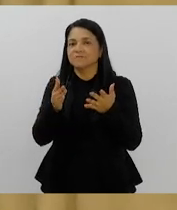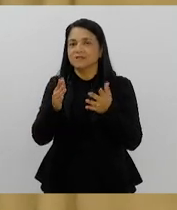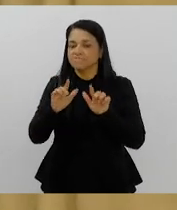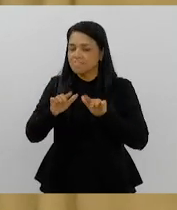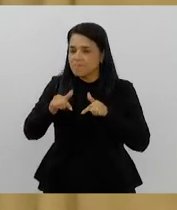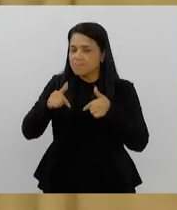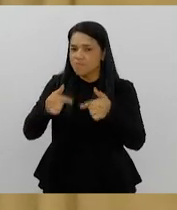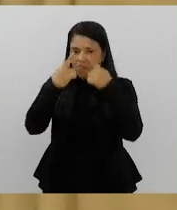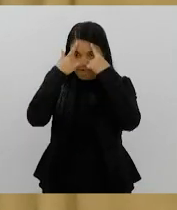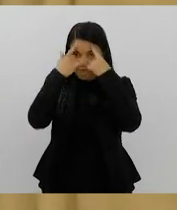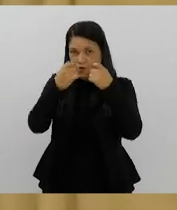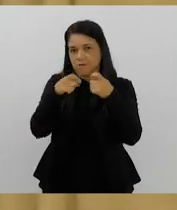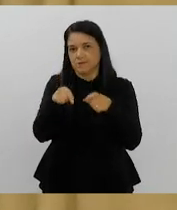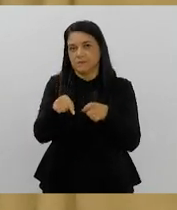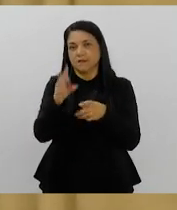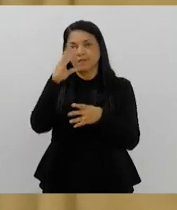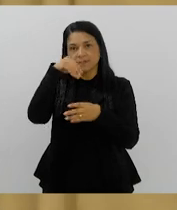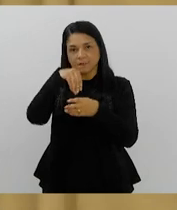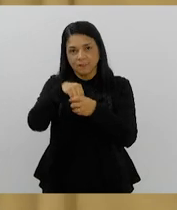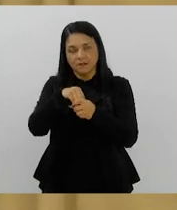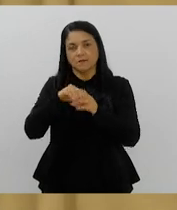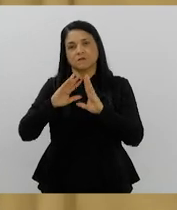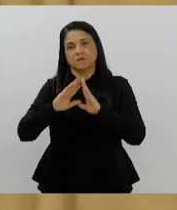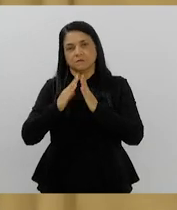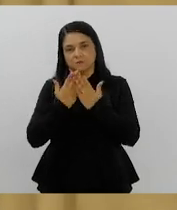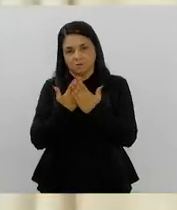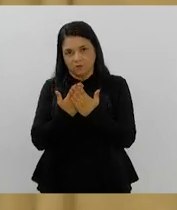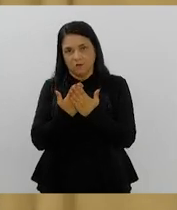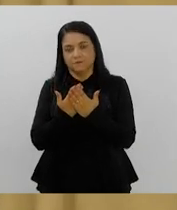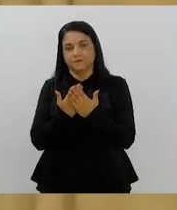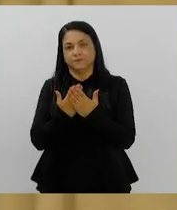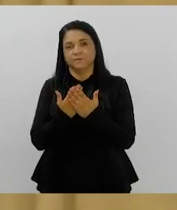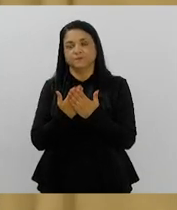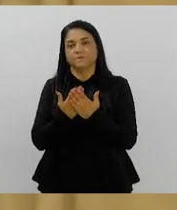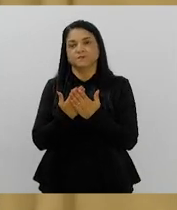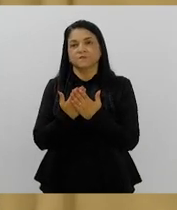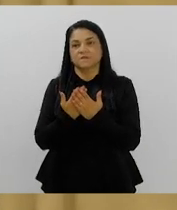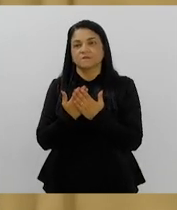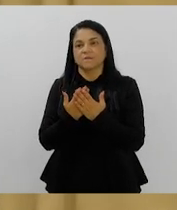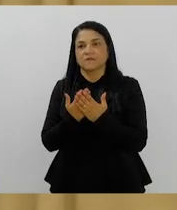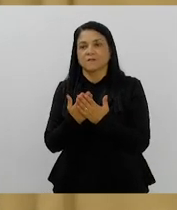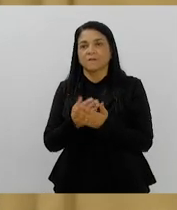prática violenta no ambiente escolar.